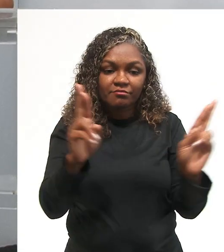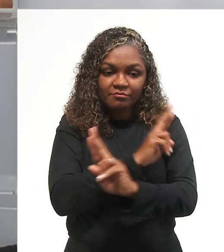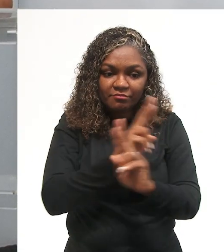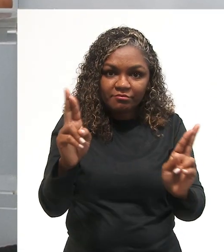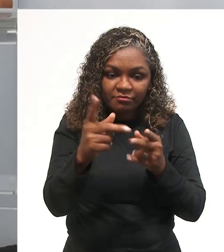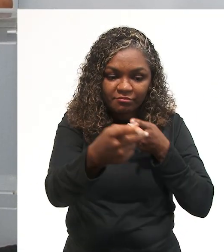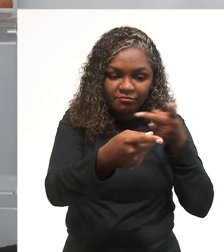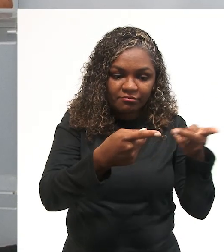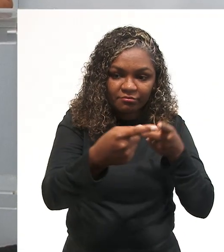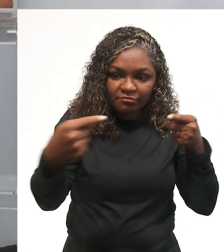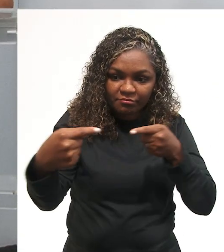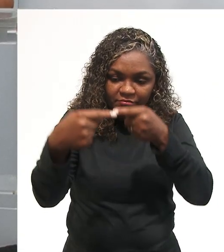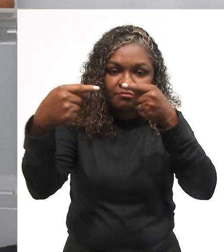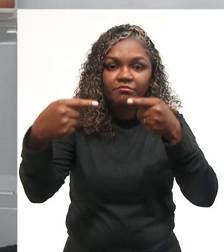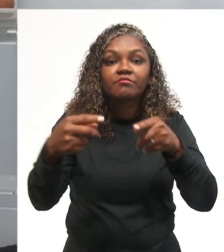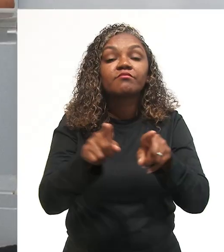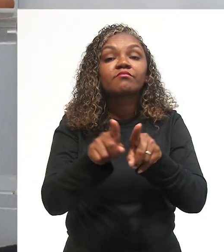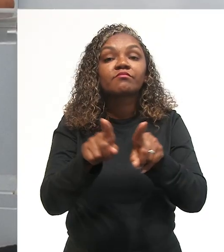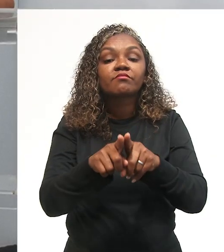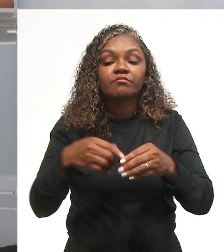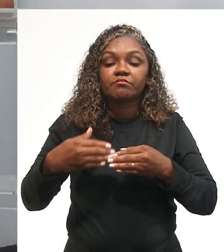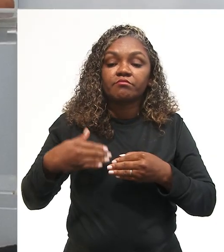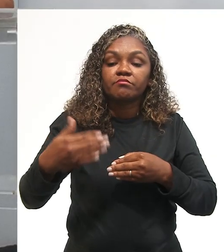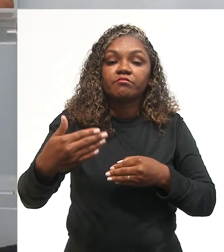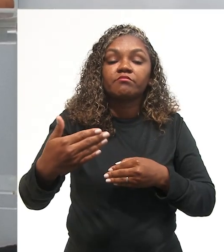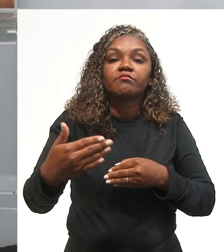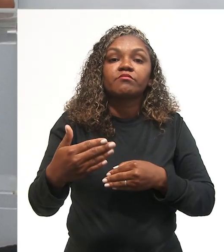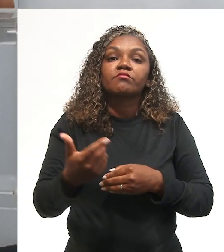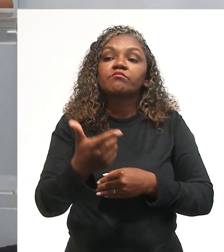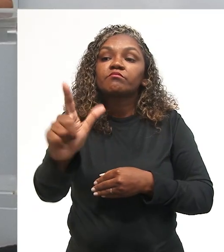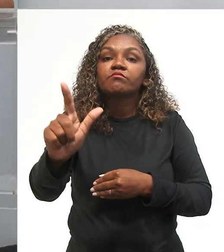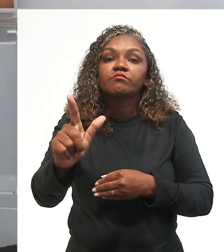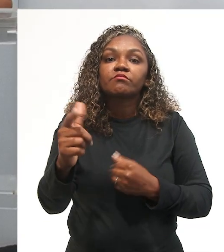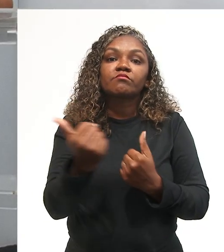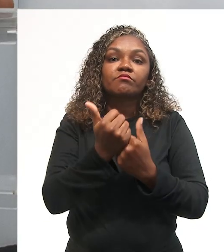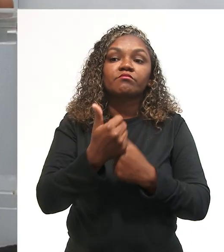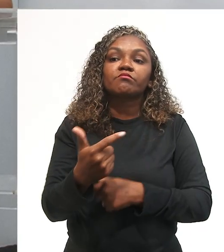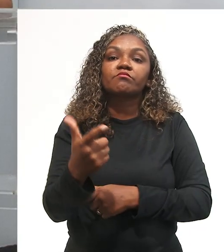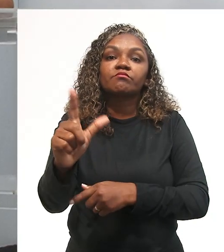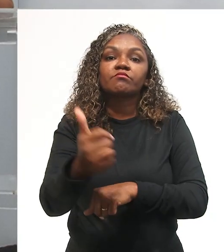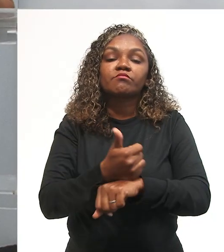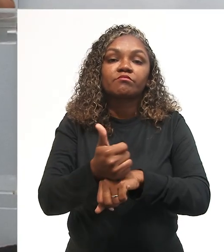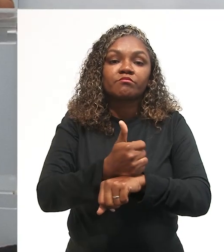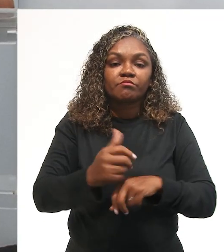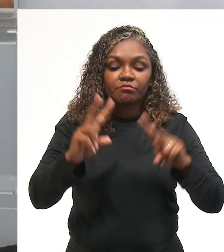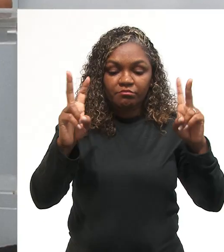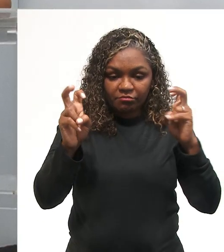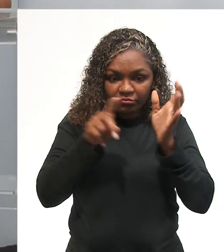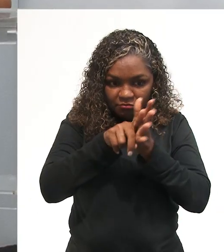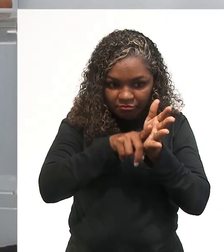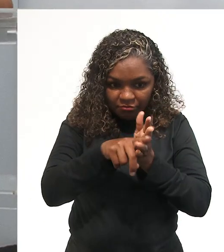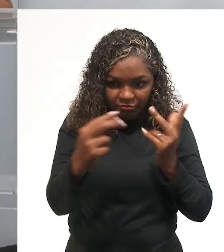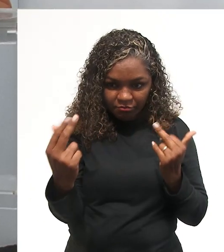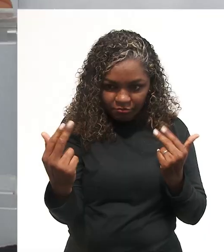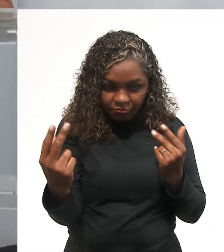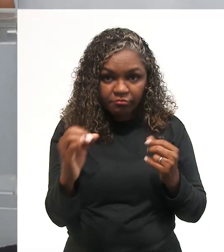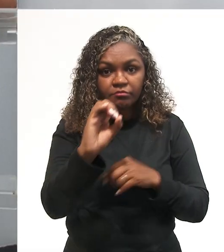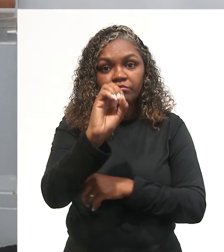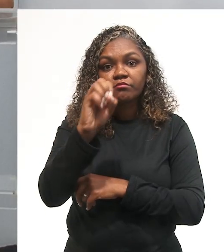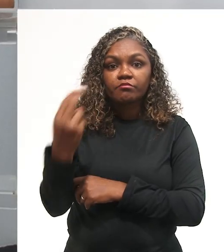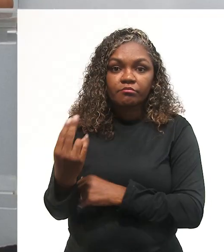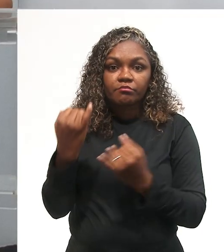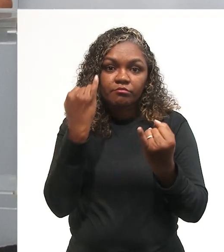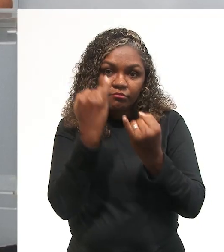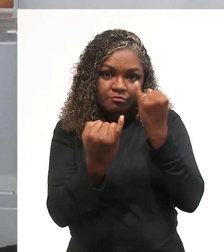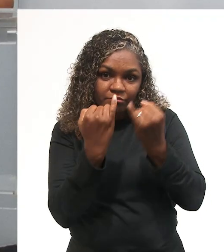o projeto, certo? Para que os próximos pesquisadores que se proponham a investigar temática similar, né, parecida,